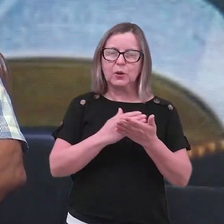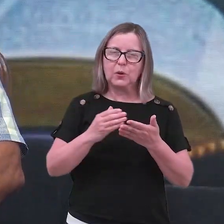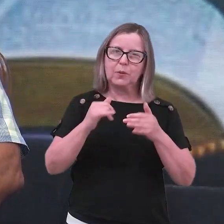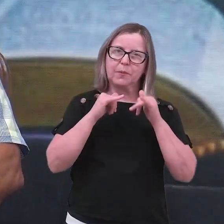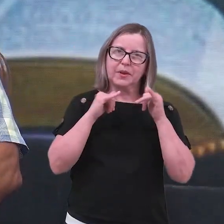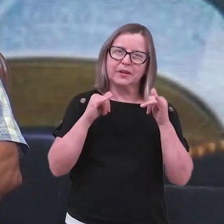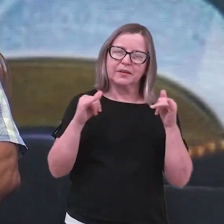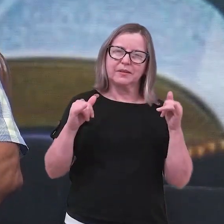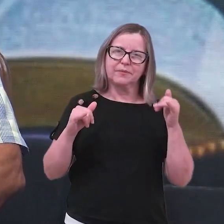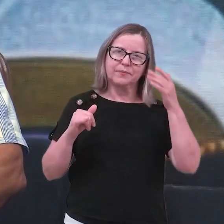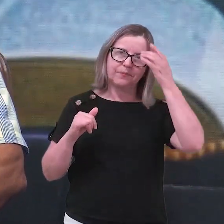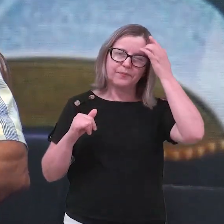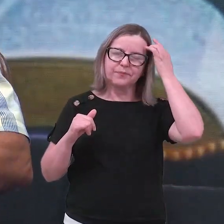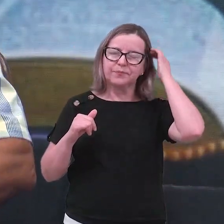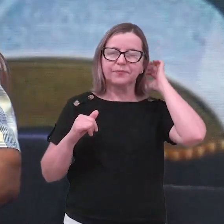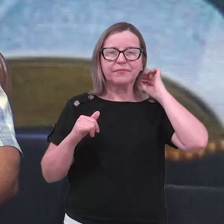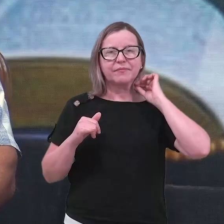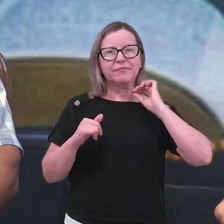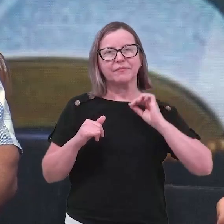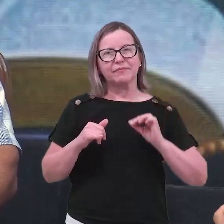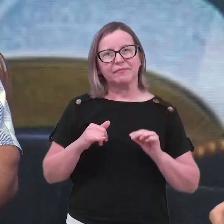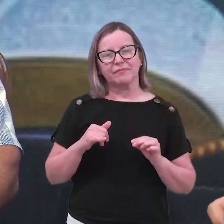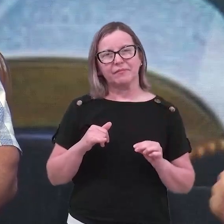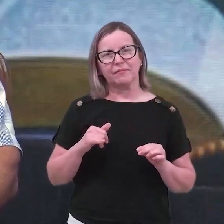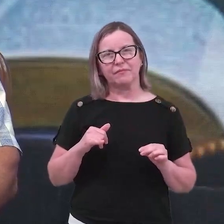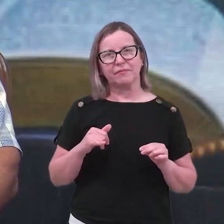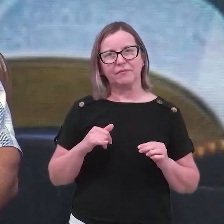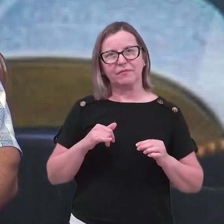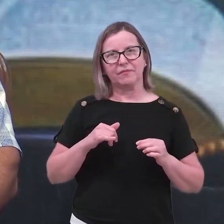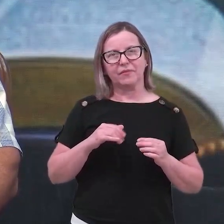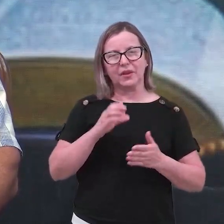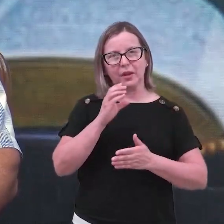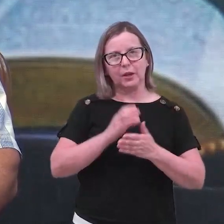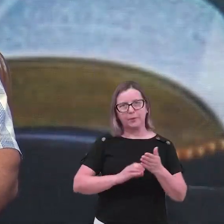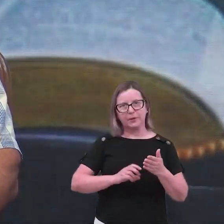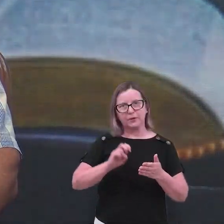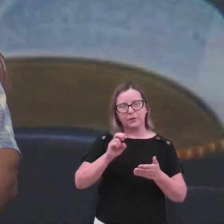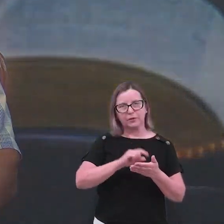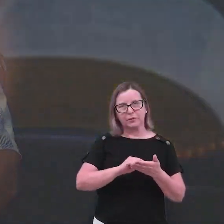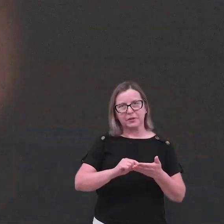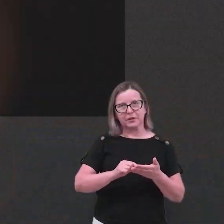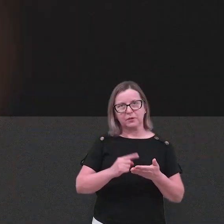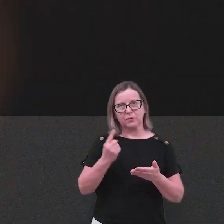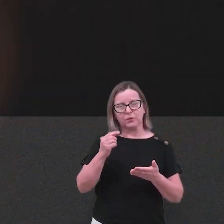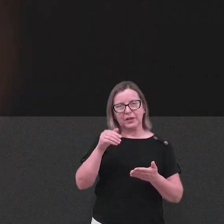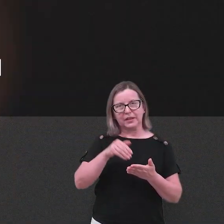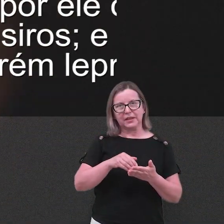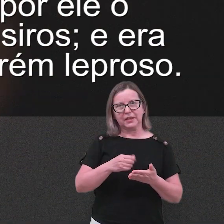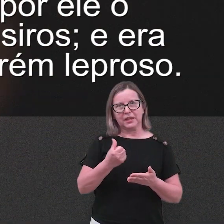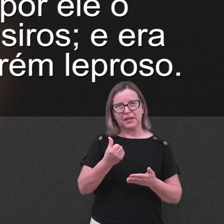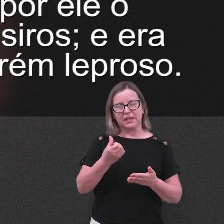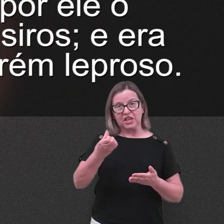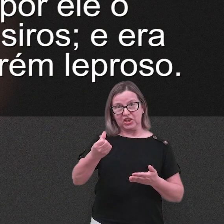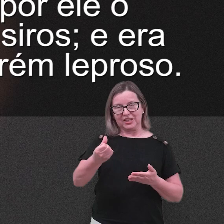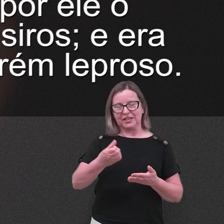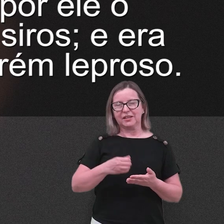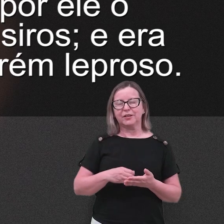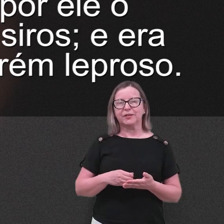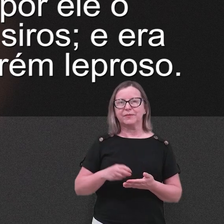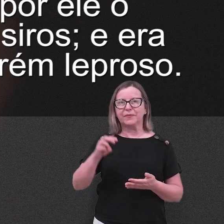pastor Eric. Sim, pode fazer. Tá? Ele diz assim, ó, nós vamos ler o capítulo 5, do versículo 1 a 16.